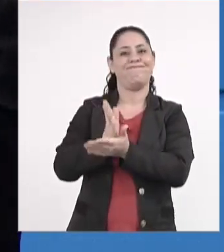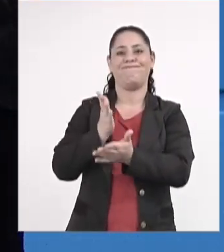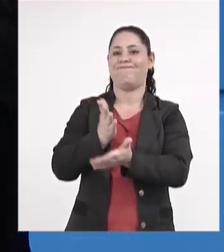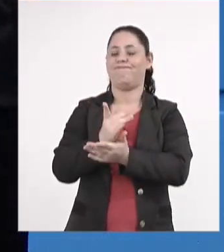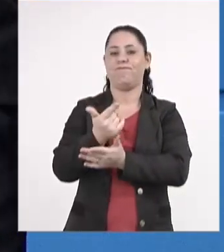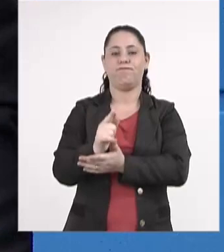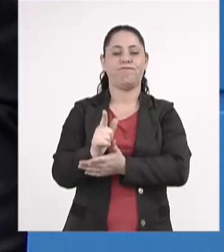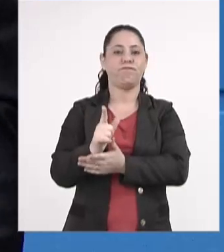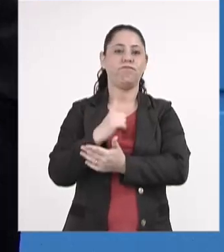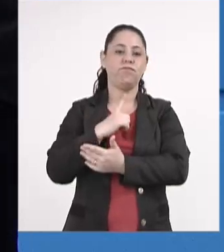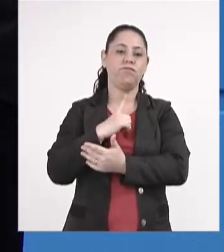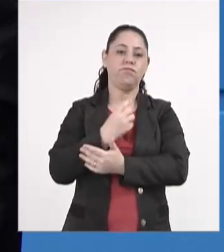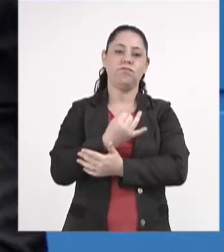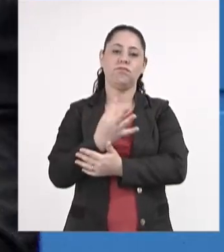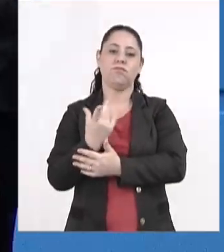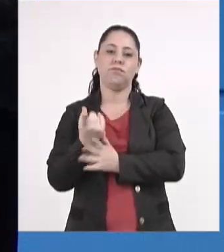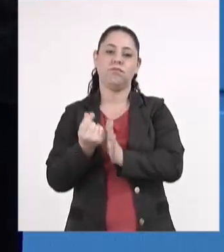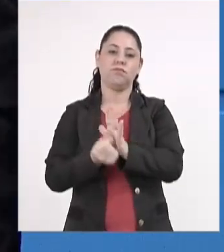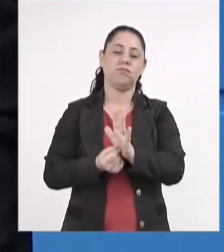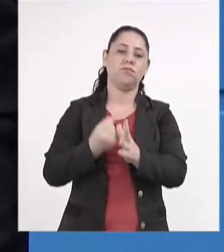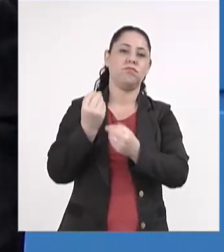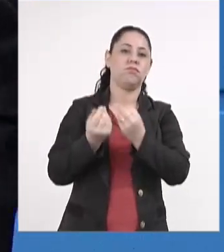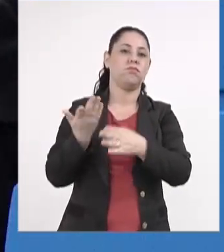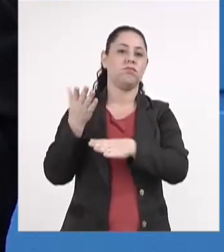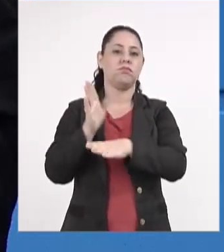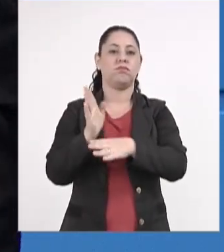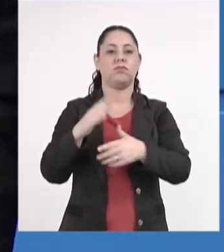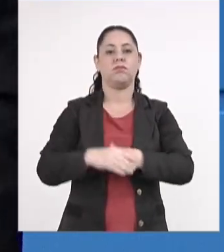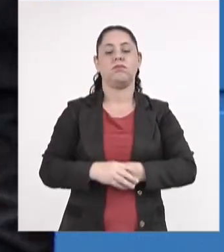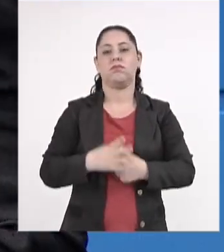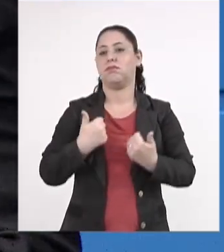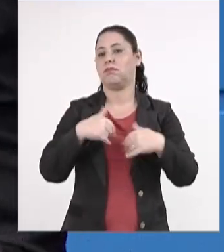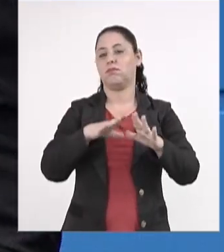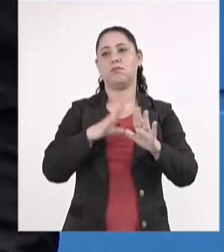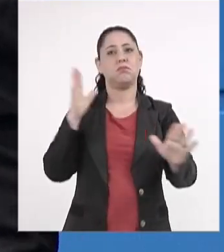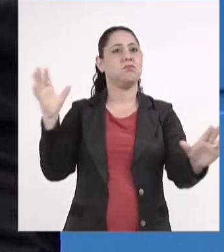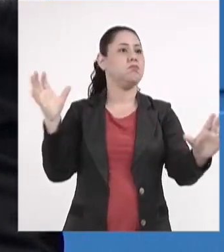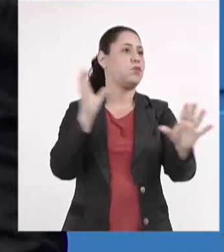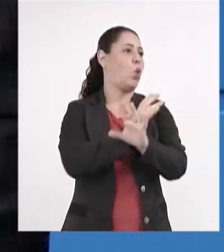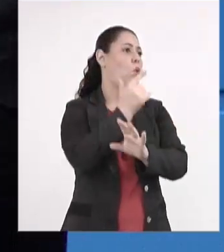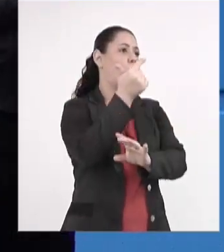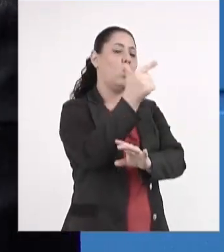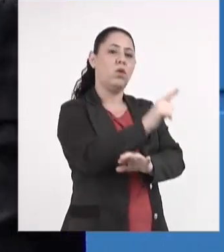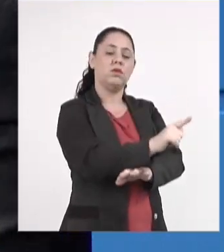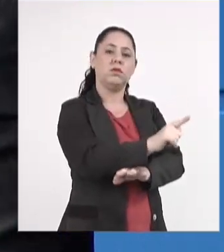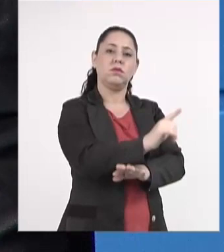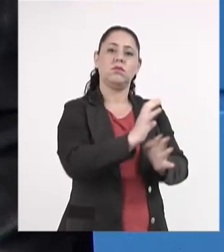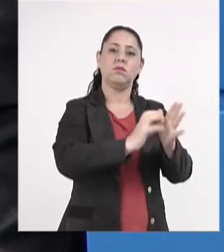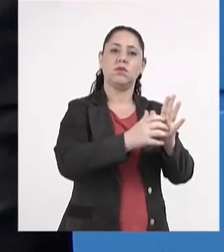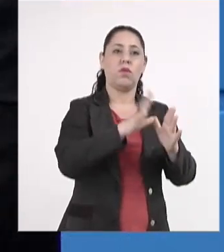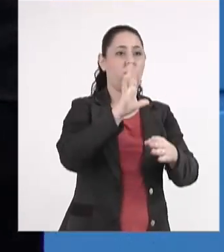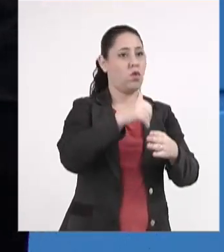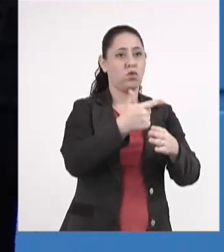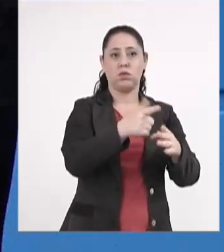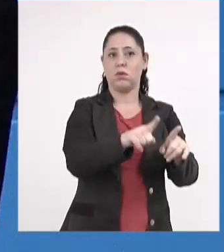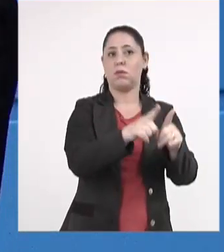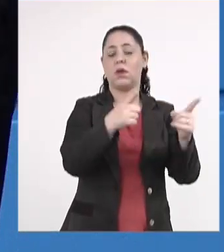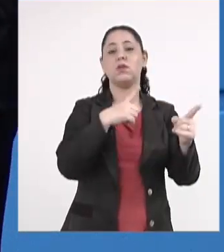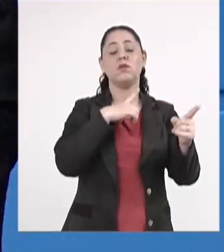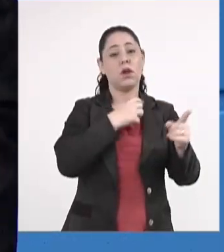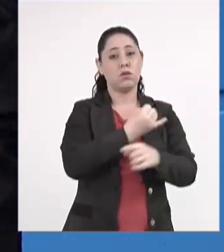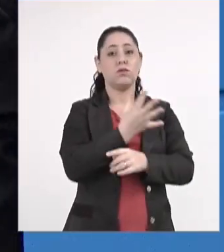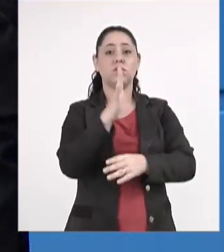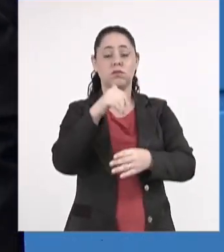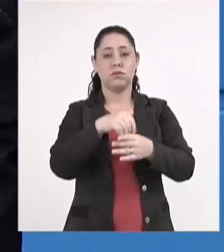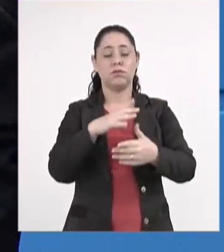não vai ter seu partido não tem recurso financeiro você não vai ter como ajudar a gente não vou ficar e foram para outros partidos nenhum se elegeram nas partidas que nós tivemos votações